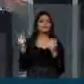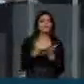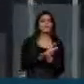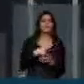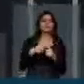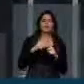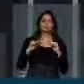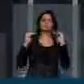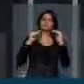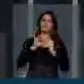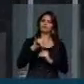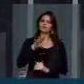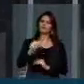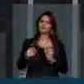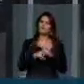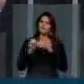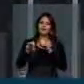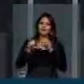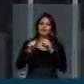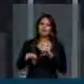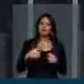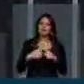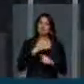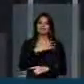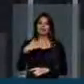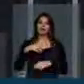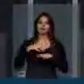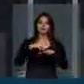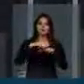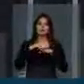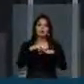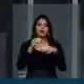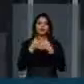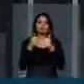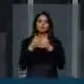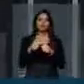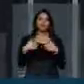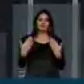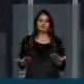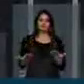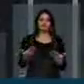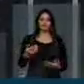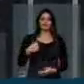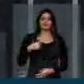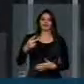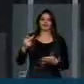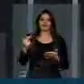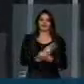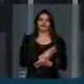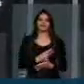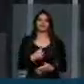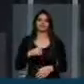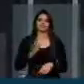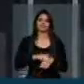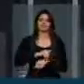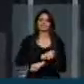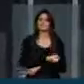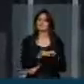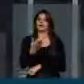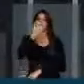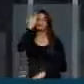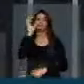Padrão FIFA para a educação, para a saúde, para o transporte coletivo de massa. E é isso que levou milhares de pessoas